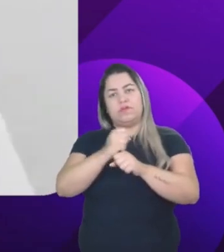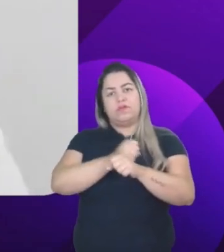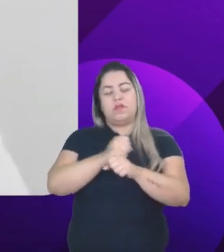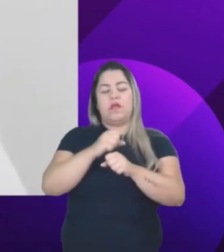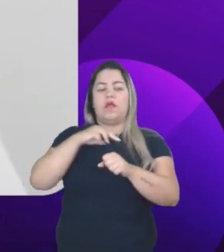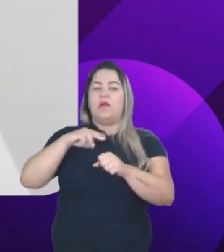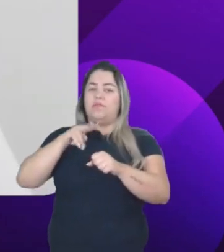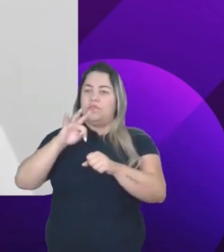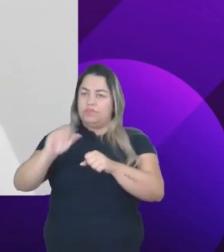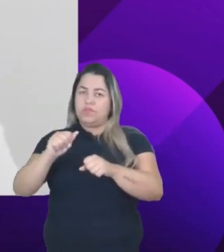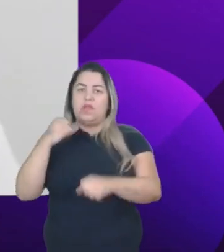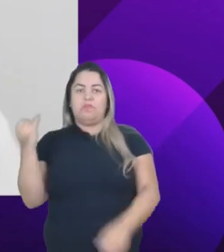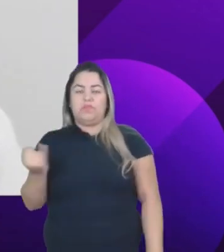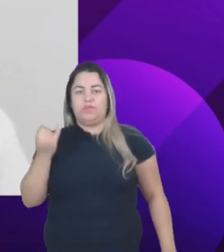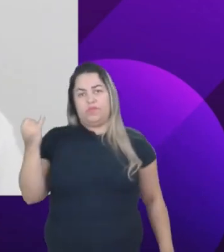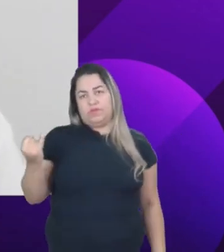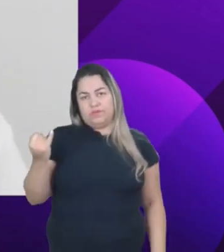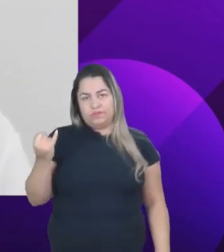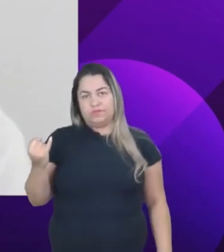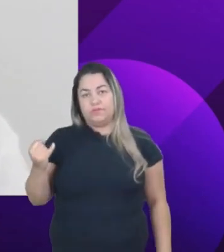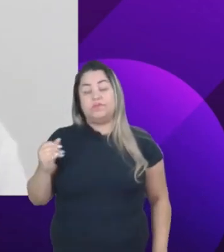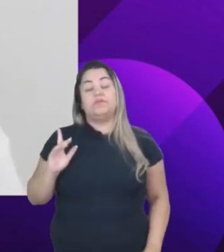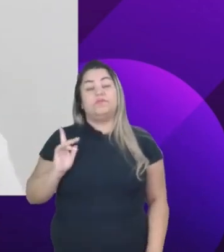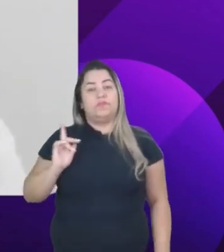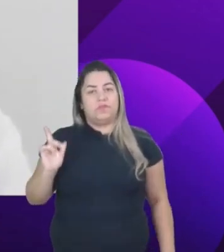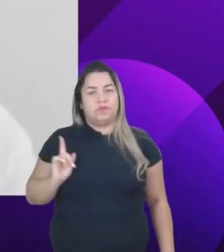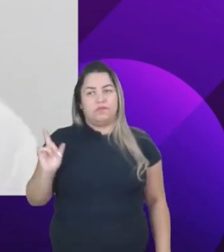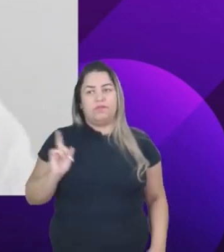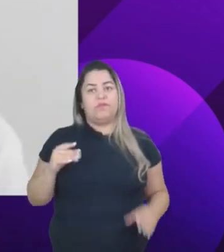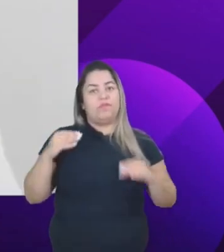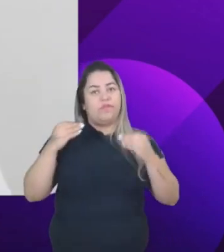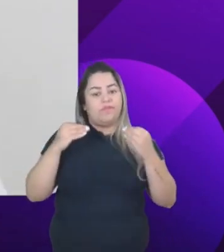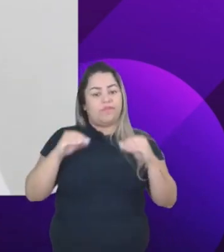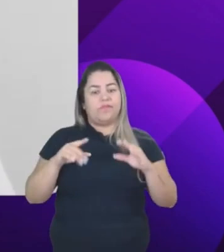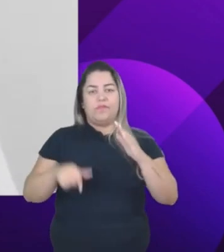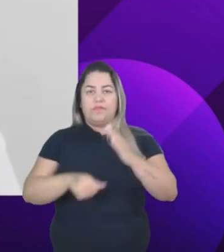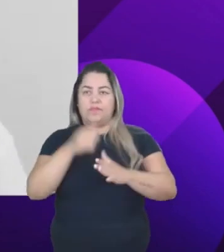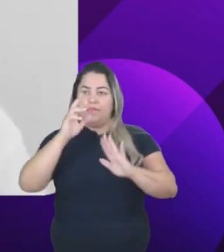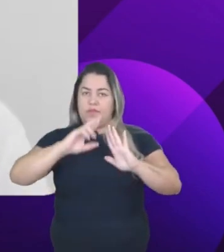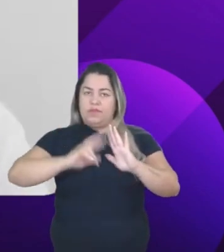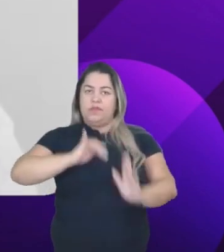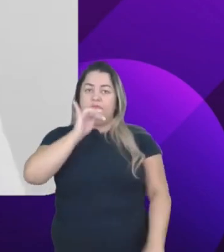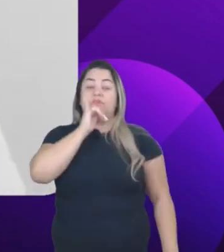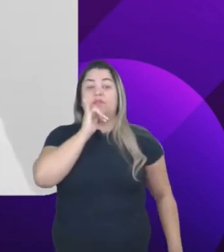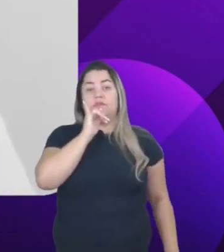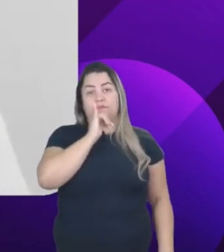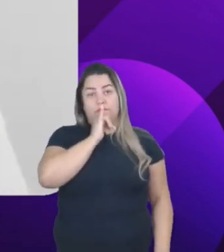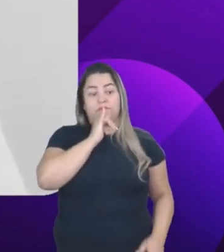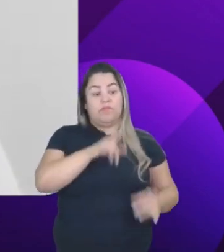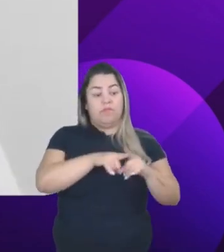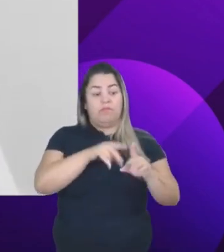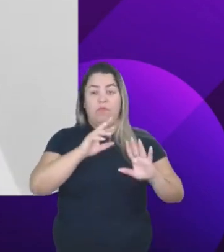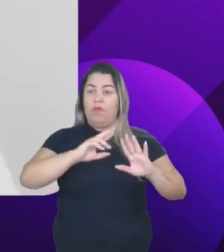multa. Isso é muito importante. Bom, e já temos a publicação do primeiro relatório, por exemplo. E esse relatório,